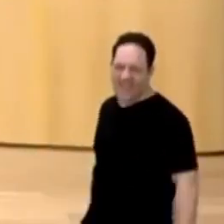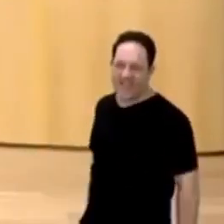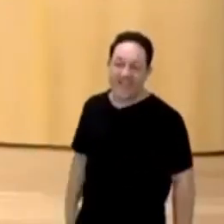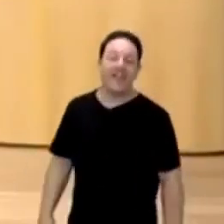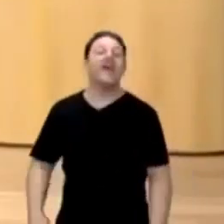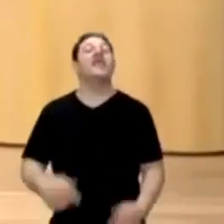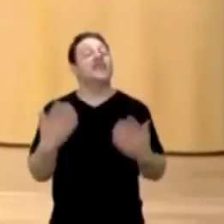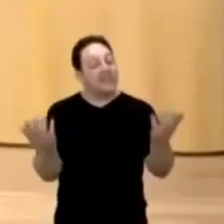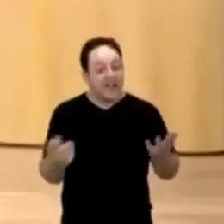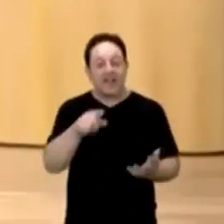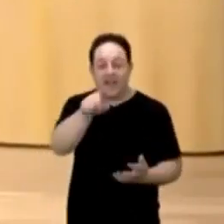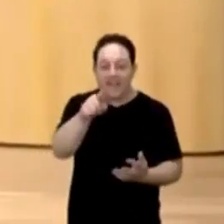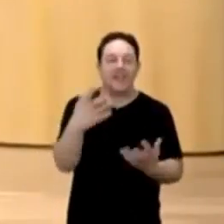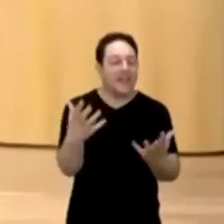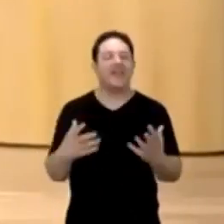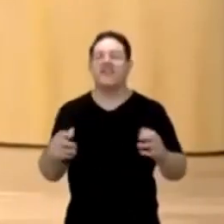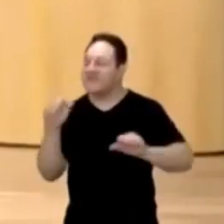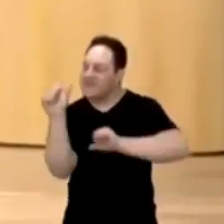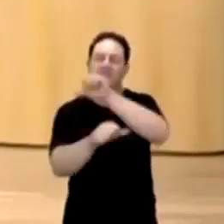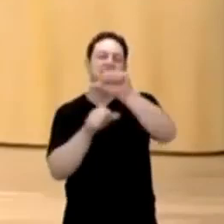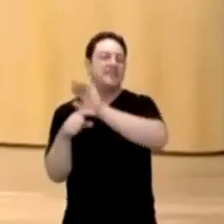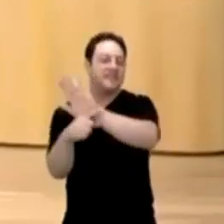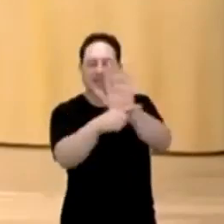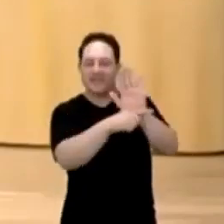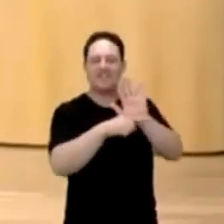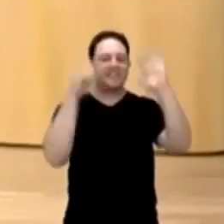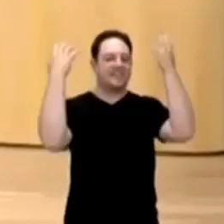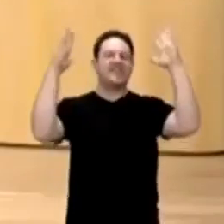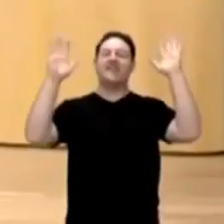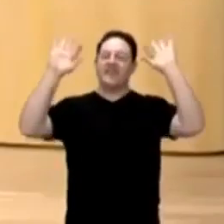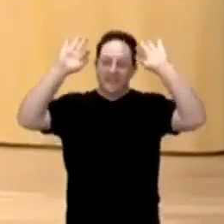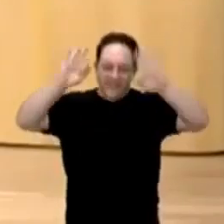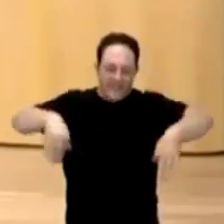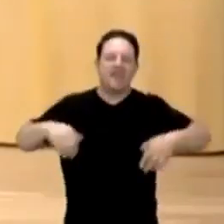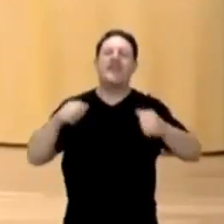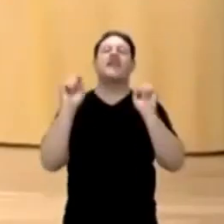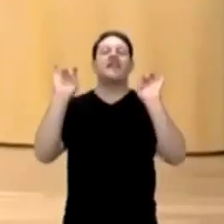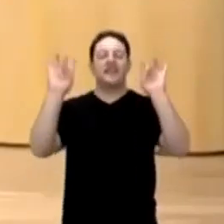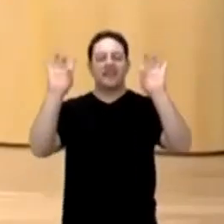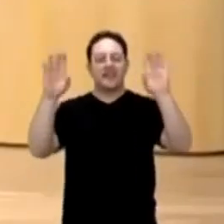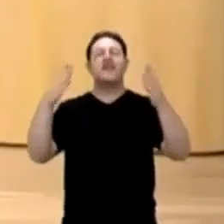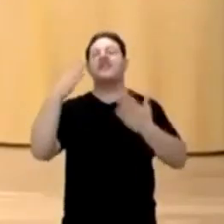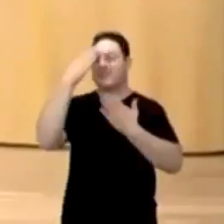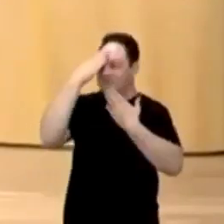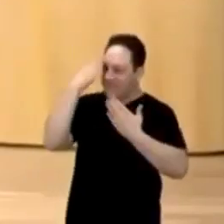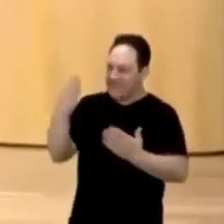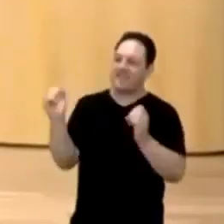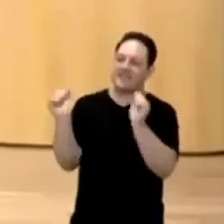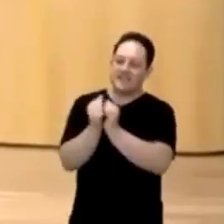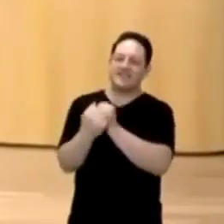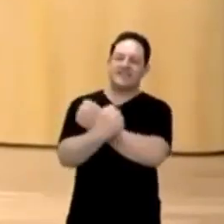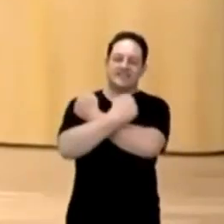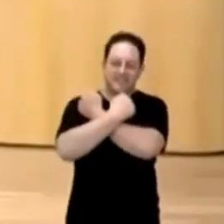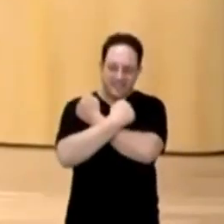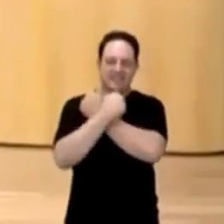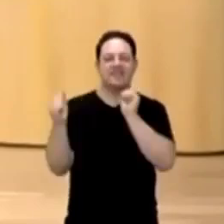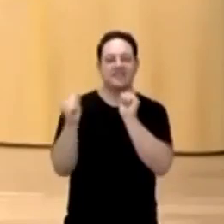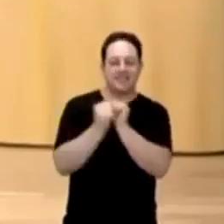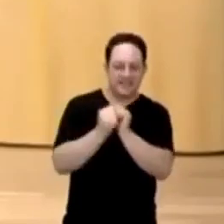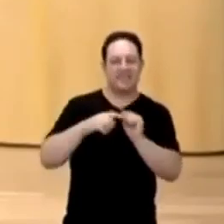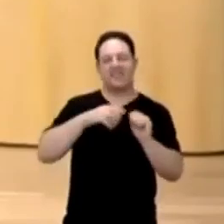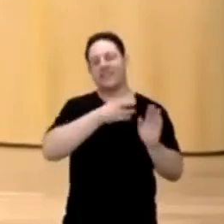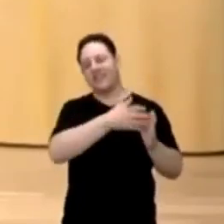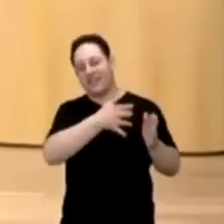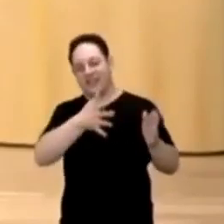Seja a transformação que você quer ser no mundo. Isso, é isso, e aí a gente termina com chave de ouro, agradecendo aqui a Jornada X por ter estado conosco